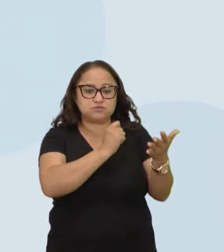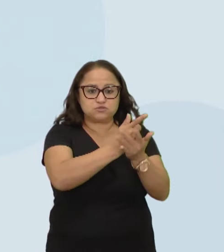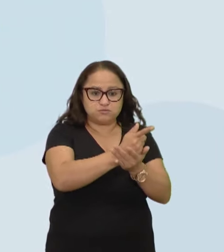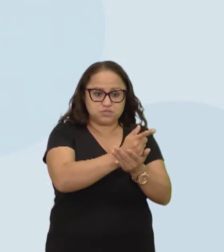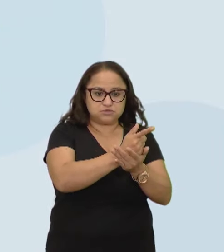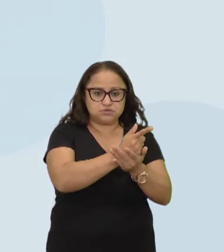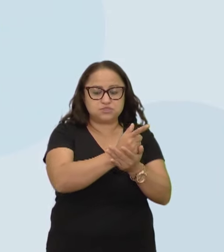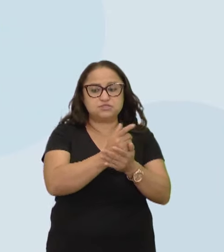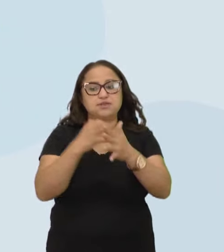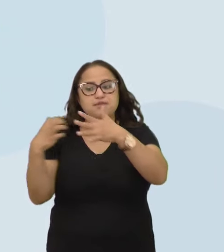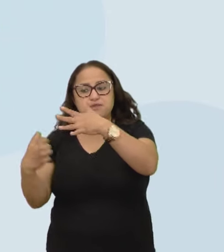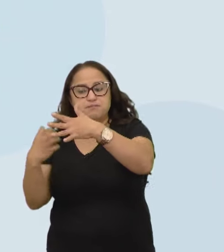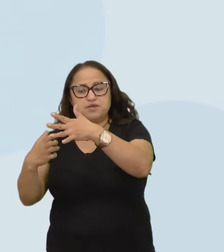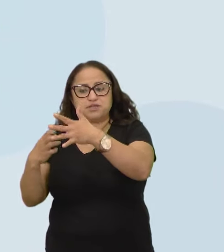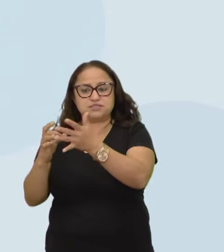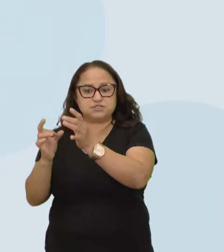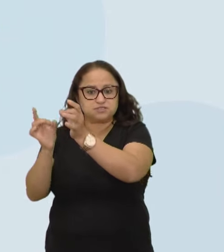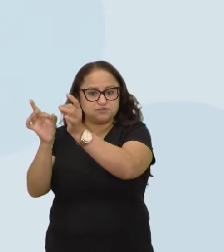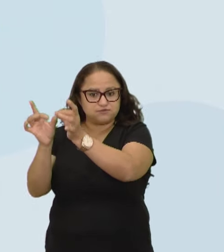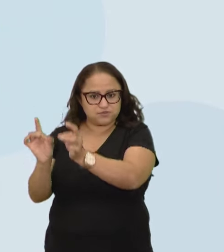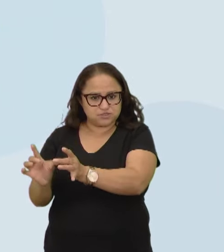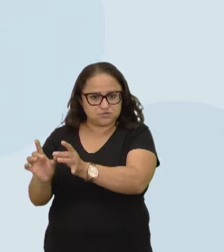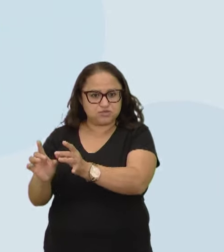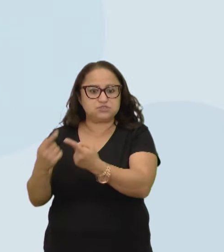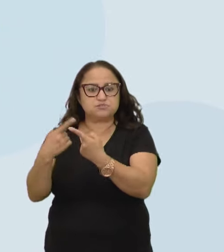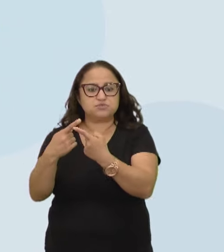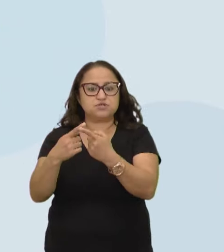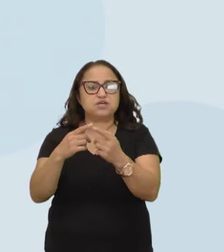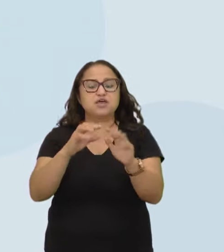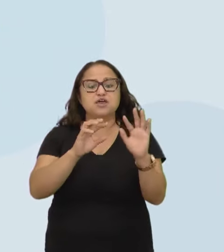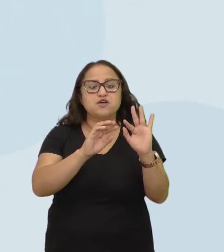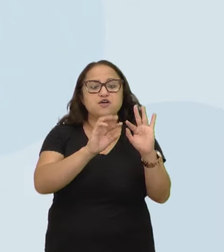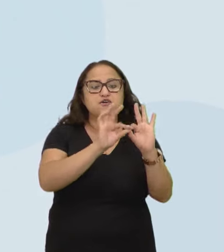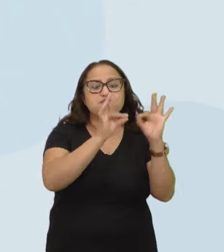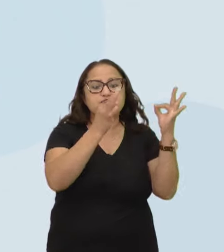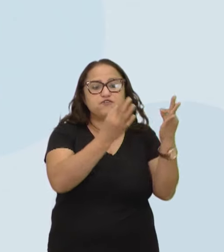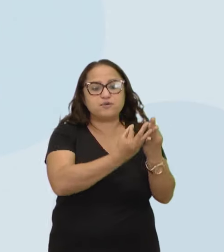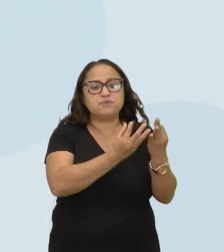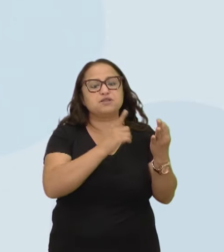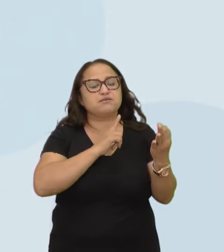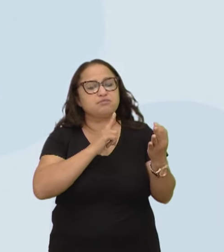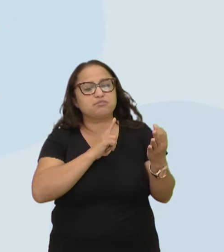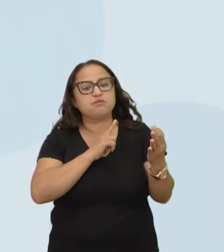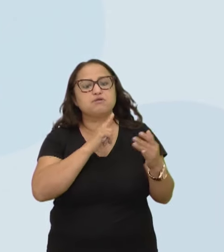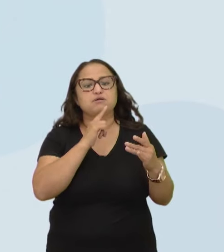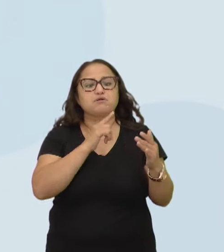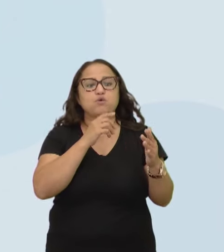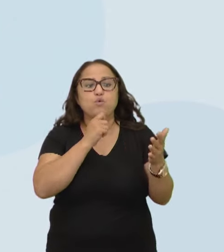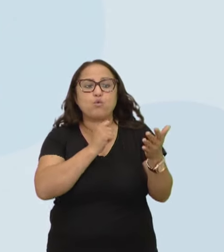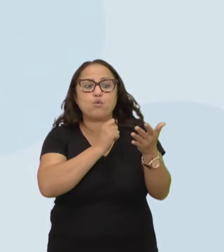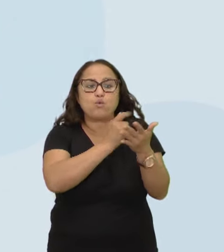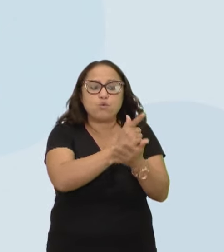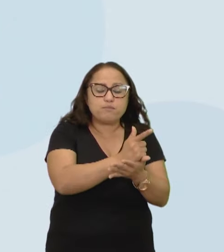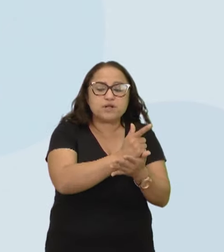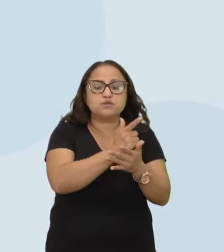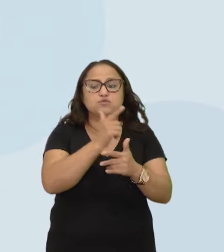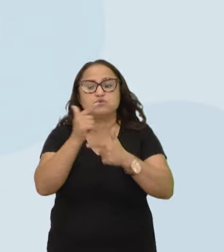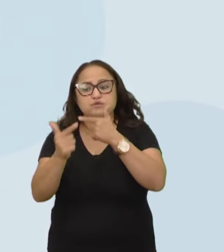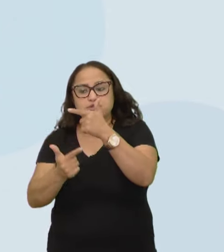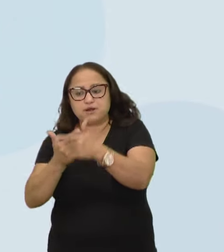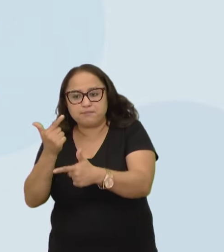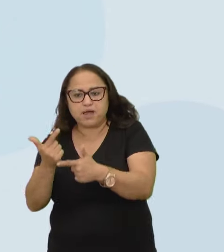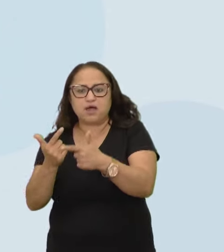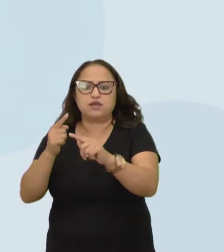são vendedores. Por quê? As famílias estão comprando os bens e serviços oferecidos pelas empresas. Só que no mercado de fatores